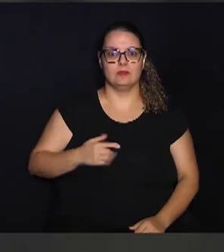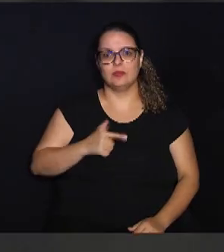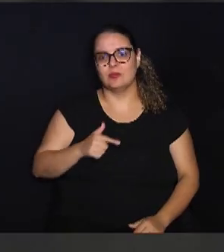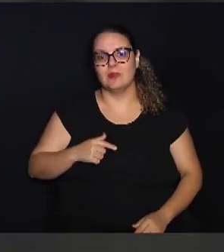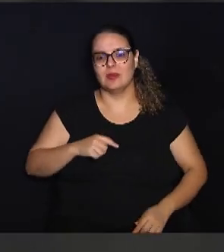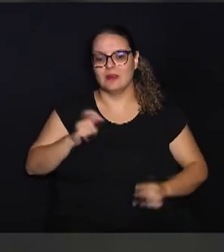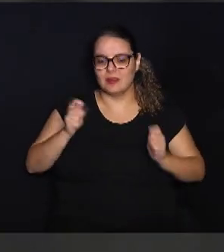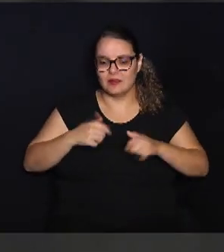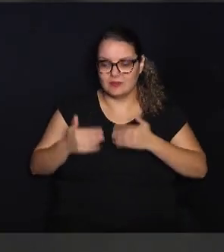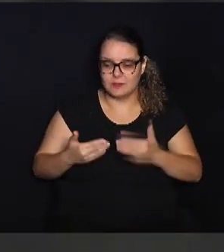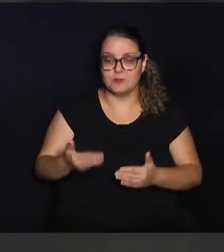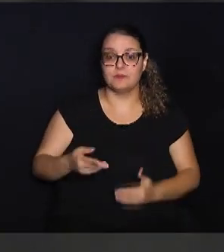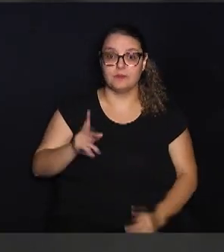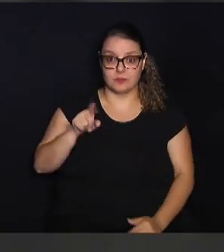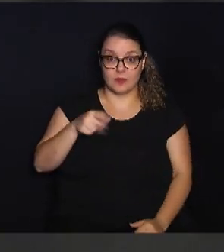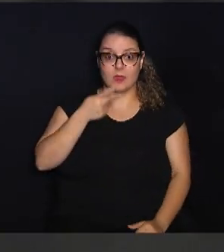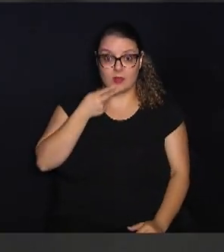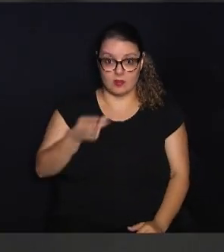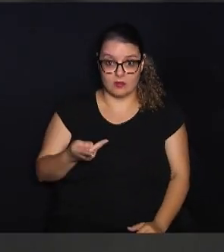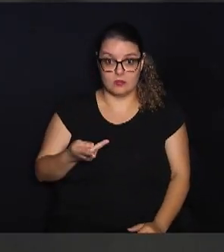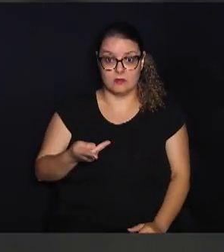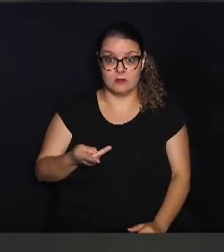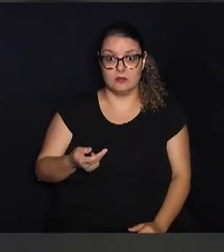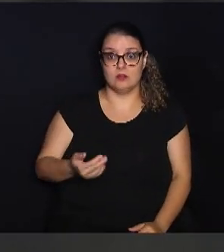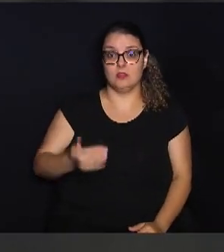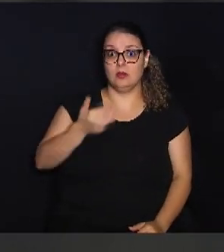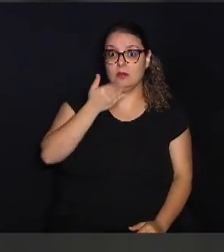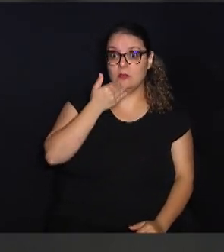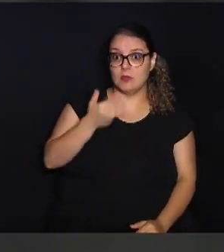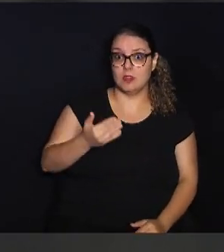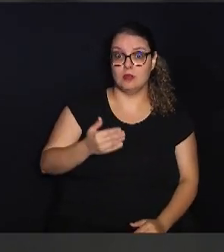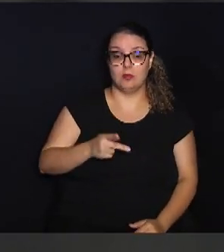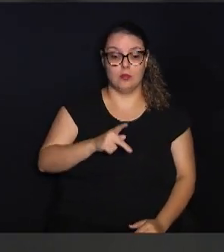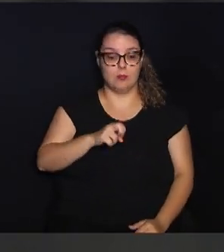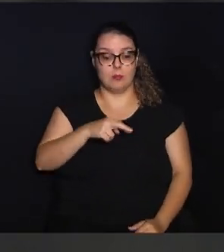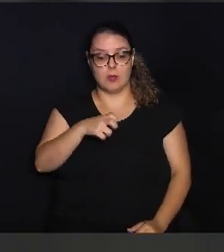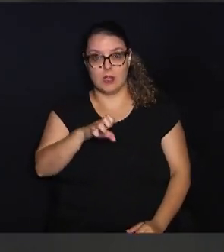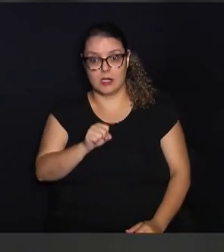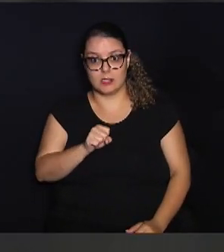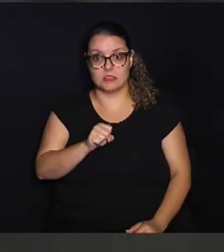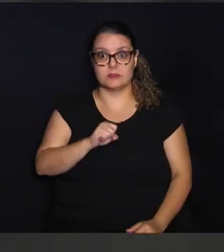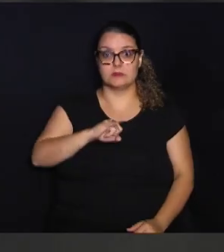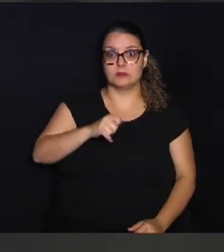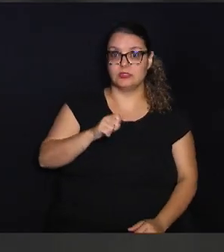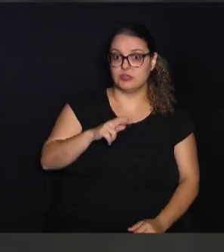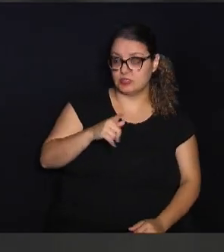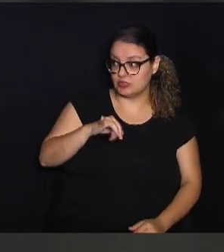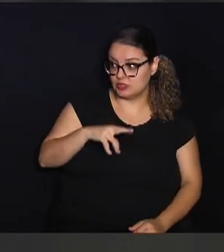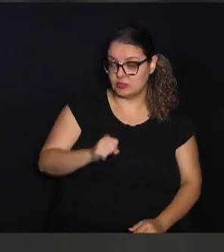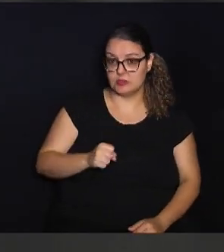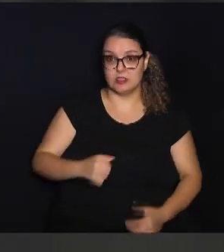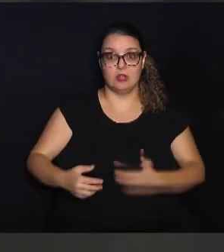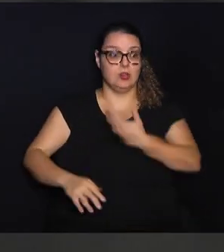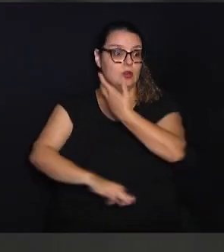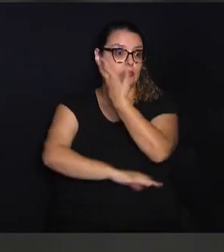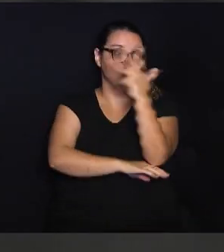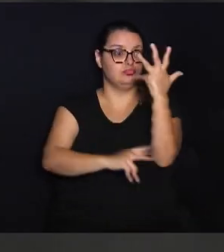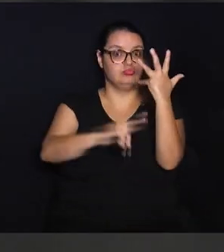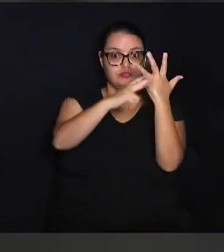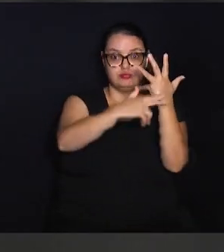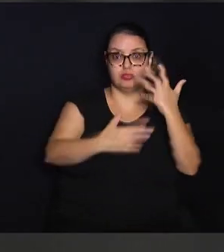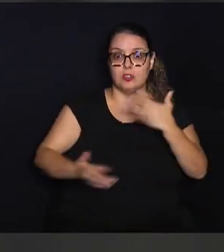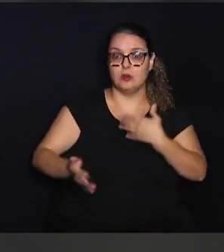falo para você, então a gente pega a demanda do Parques e Jardins hoje, que é podar árvore para a cidade inteira, vai podando sem